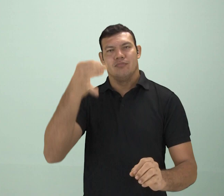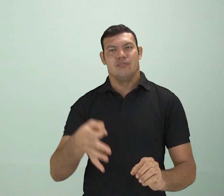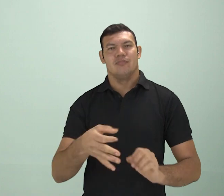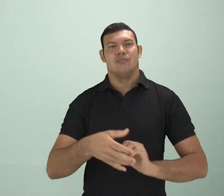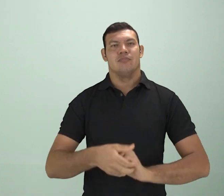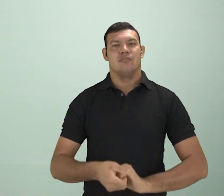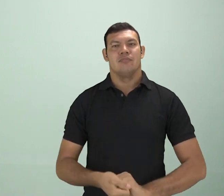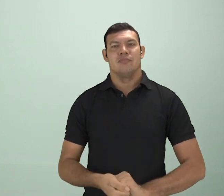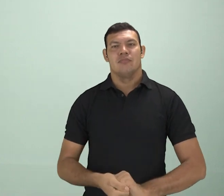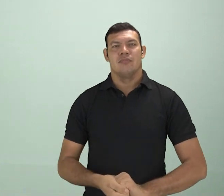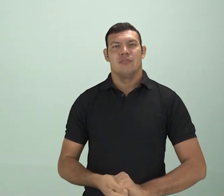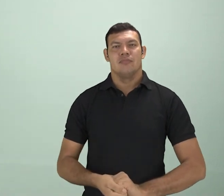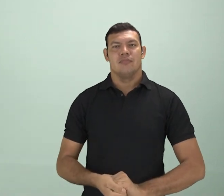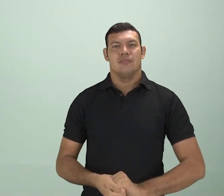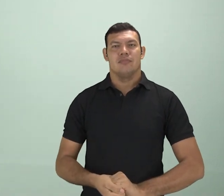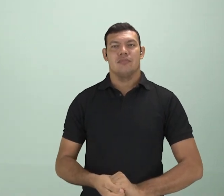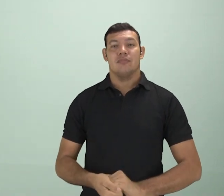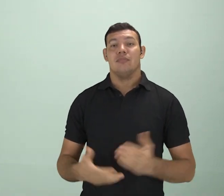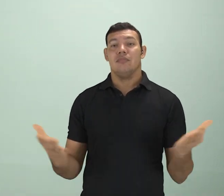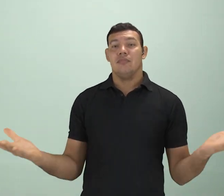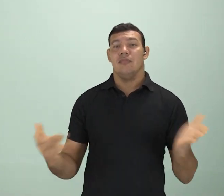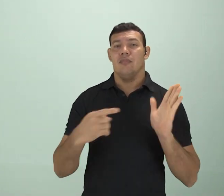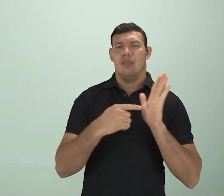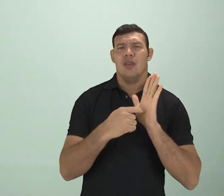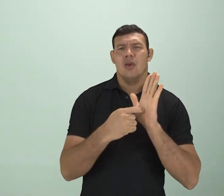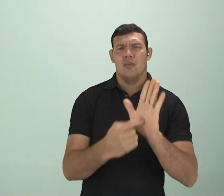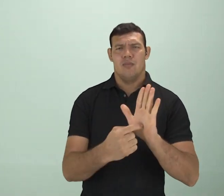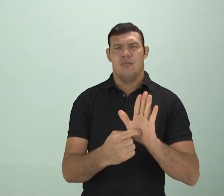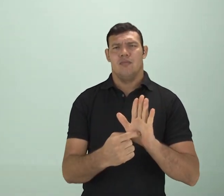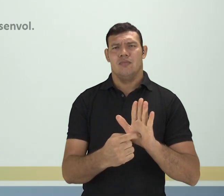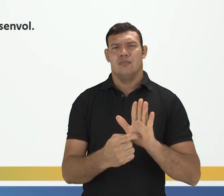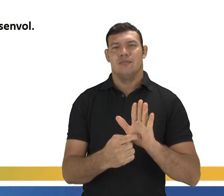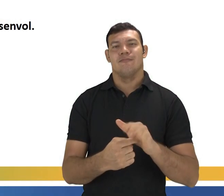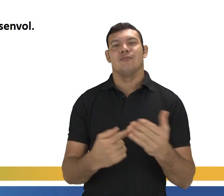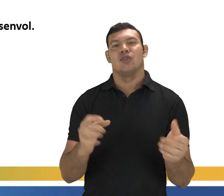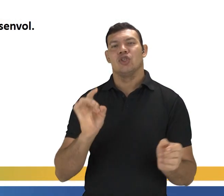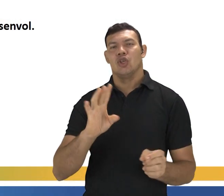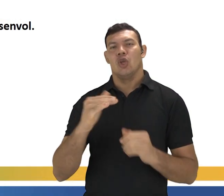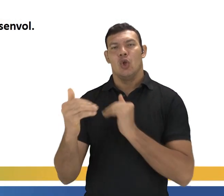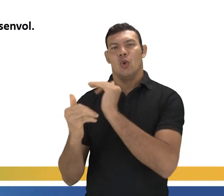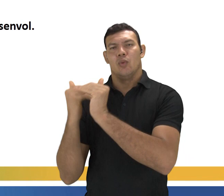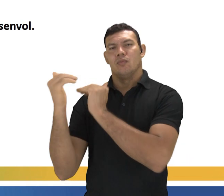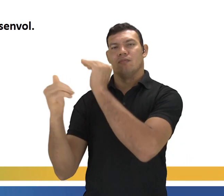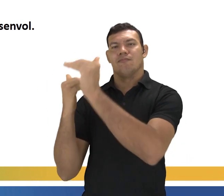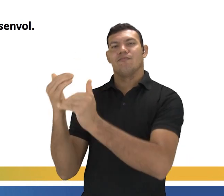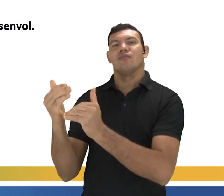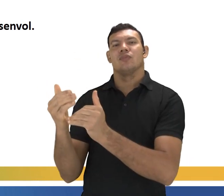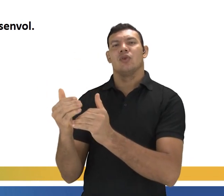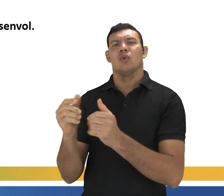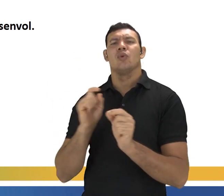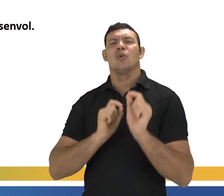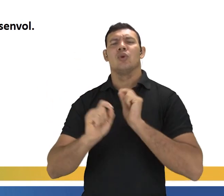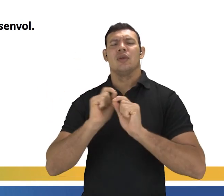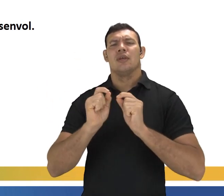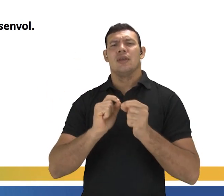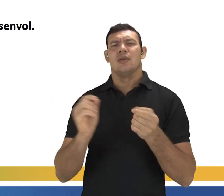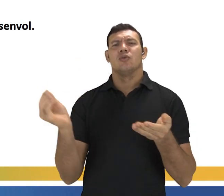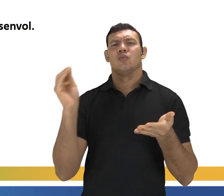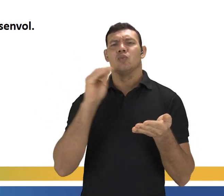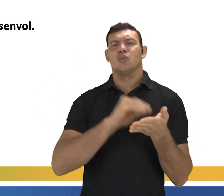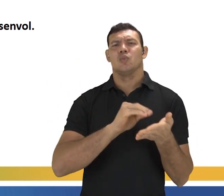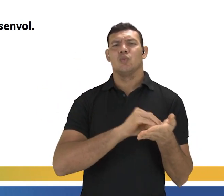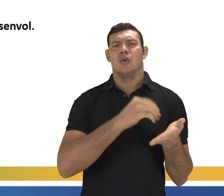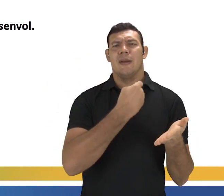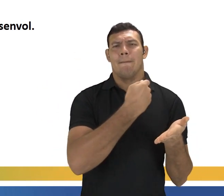Agora eu trago para você um esquema somente do desenvolvimento. O que é que deve conter em cada parágrafo